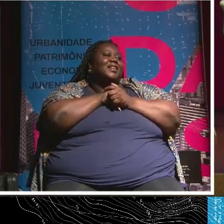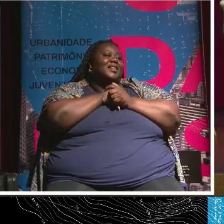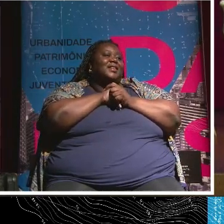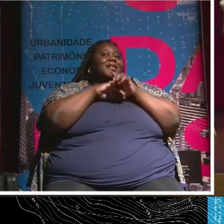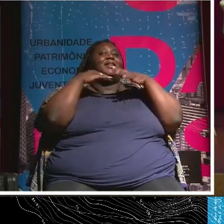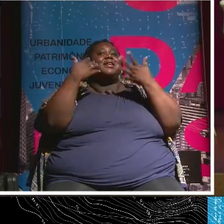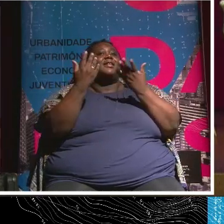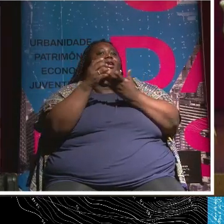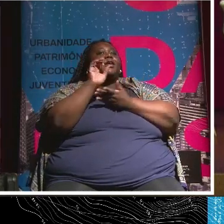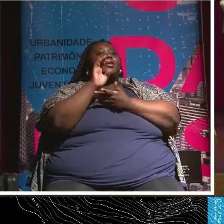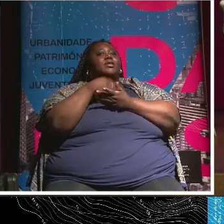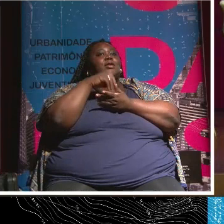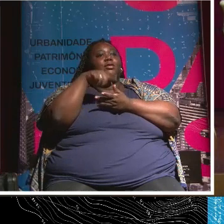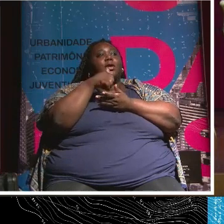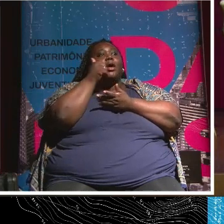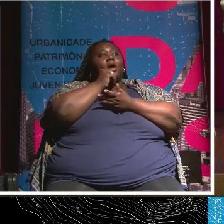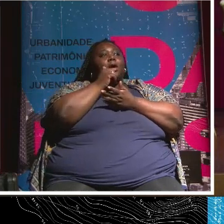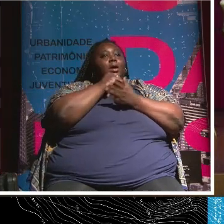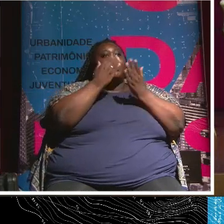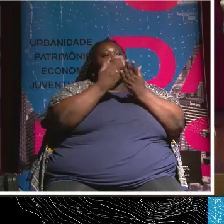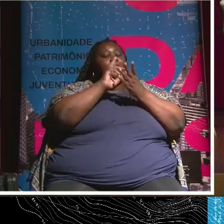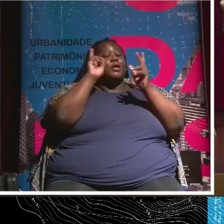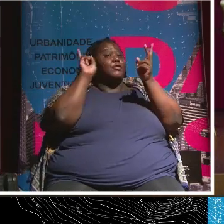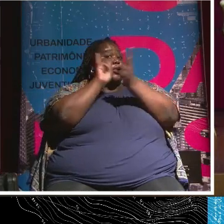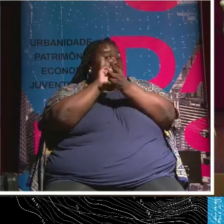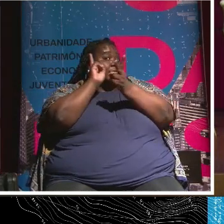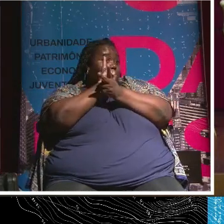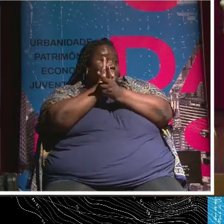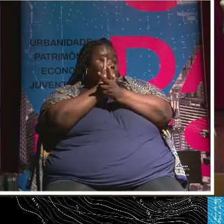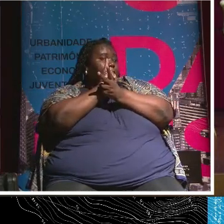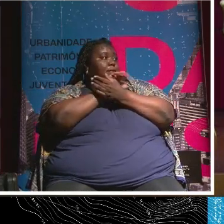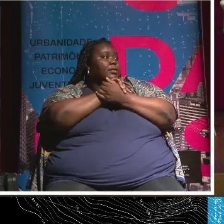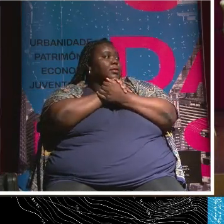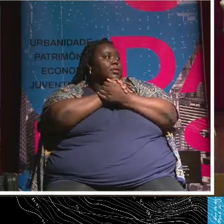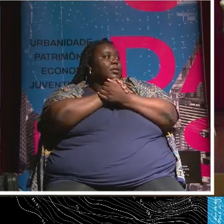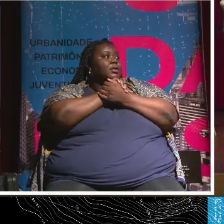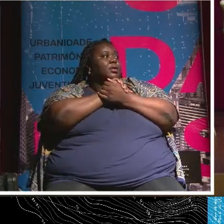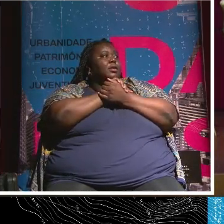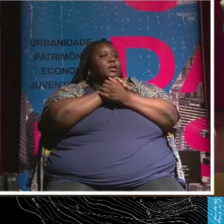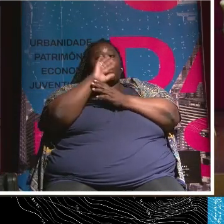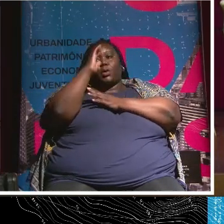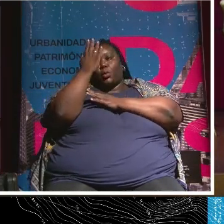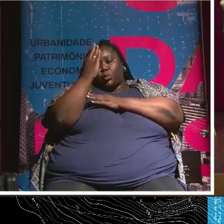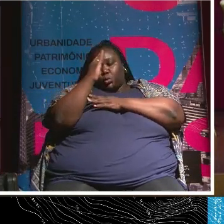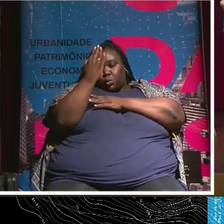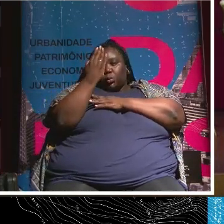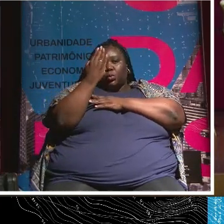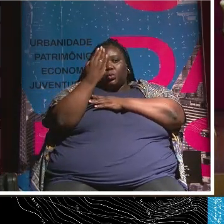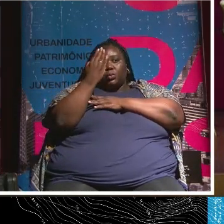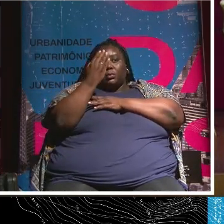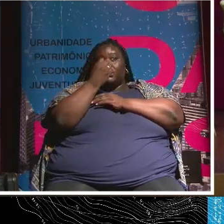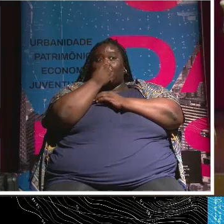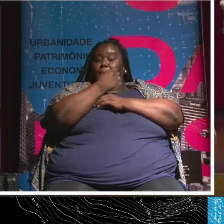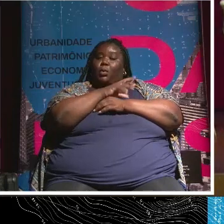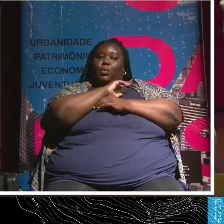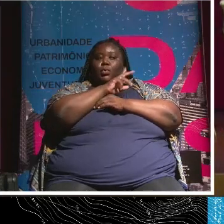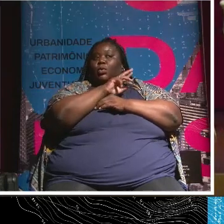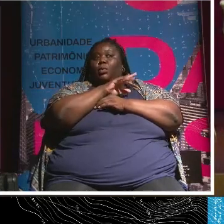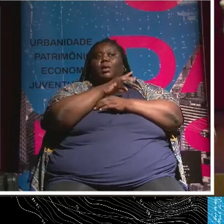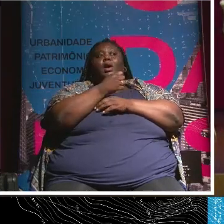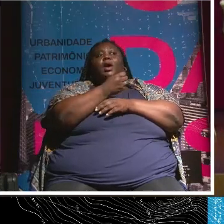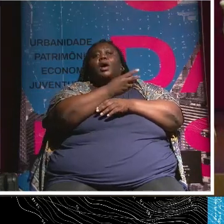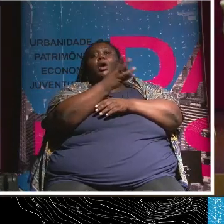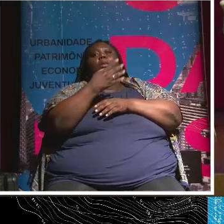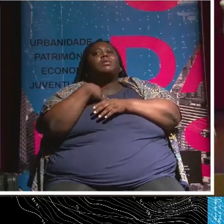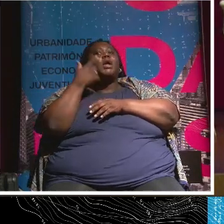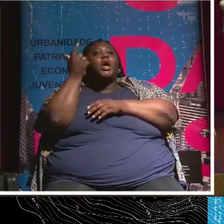De boa, eu sou uma mulher evangélica, filha de Ansan. Conchum, quer dizer. Boa coisa não é. Quando eu não